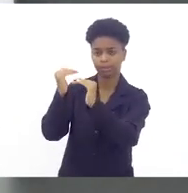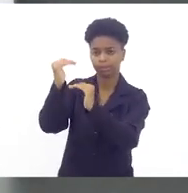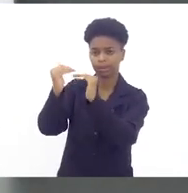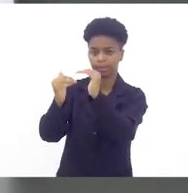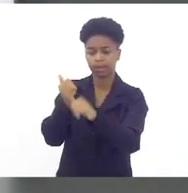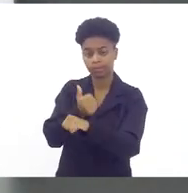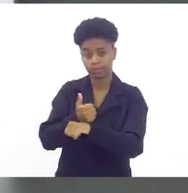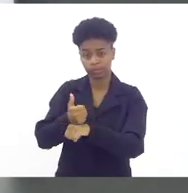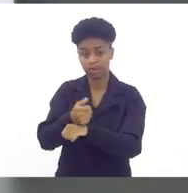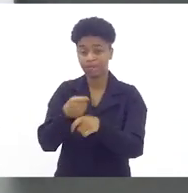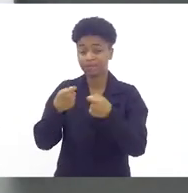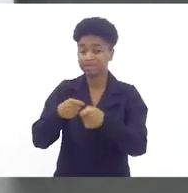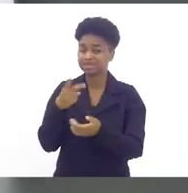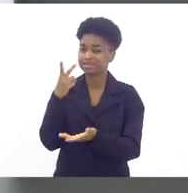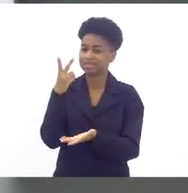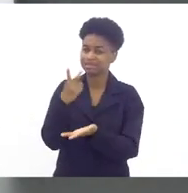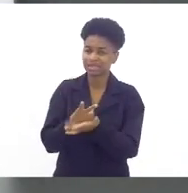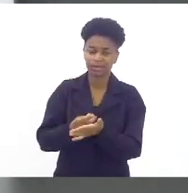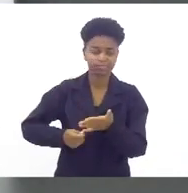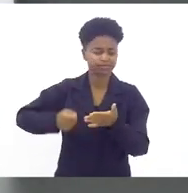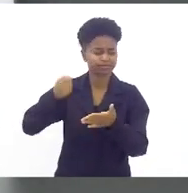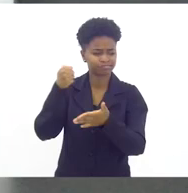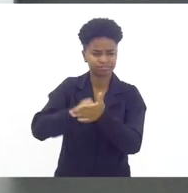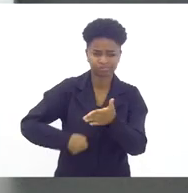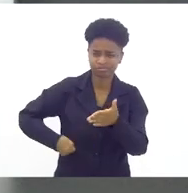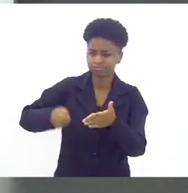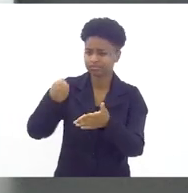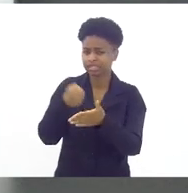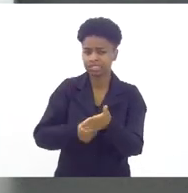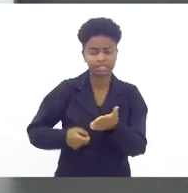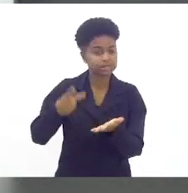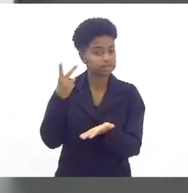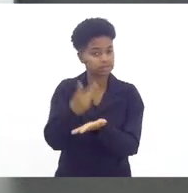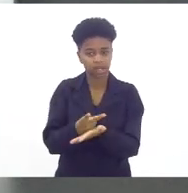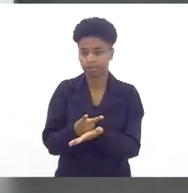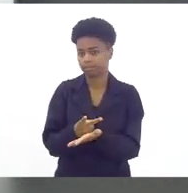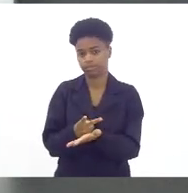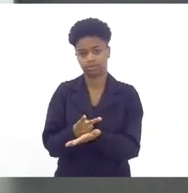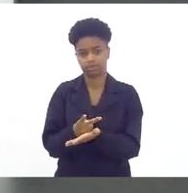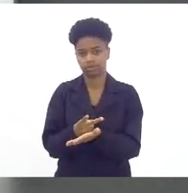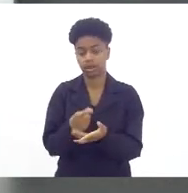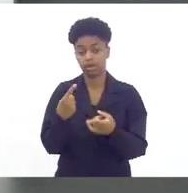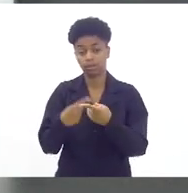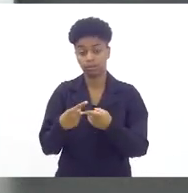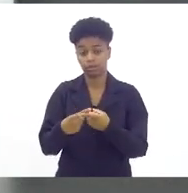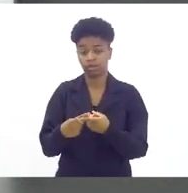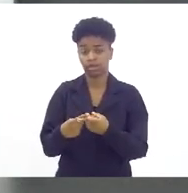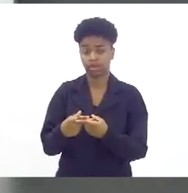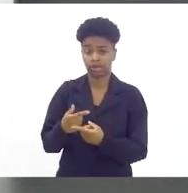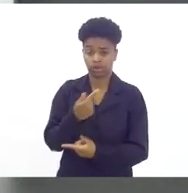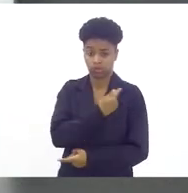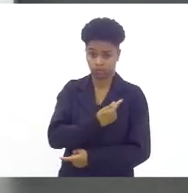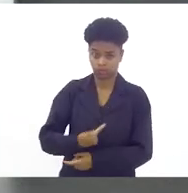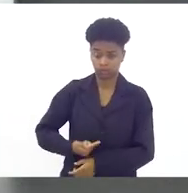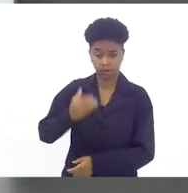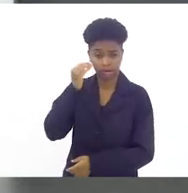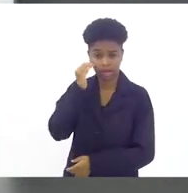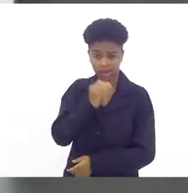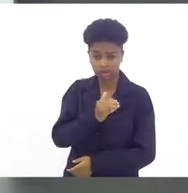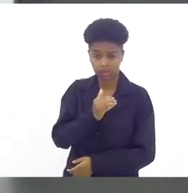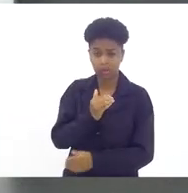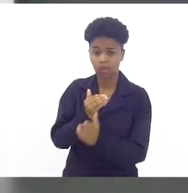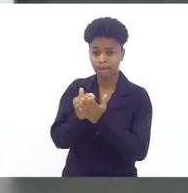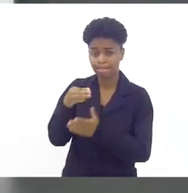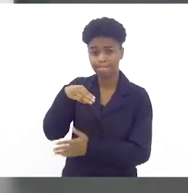sempre que ser com muita luta com muita disputa o governo Cláudio Castro está desde